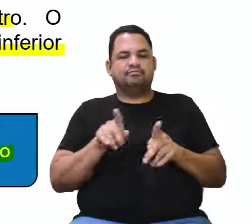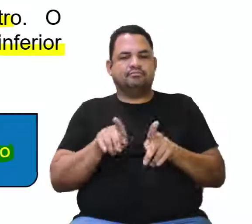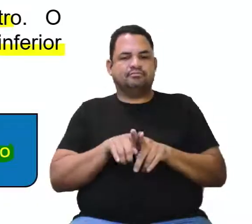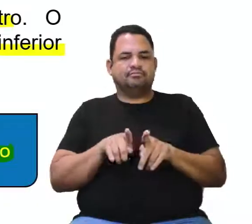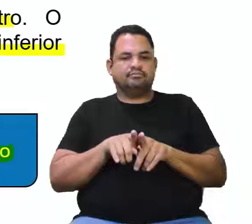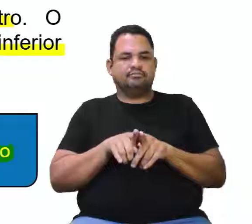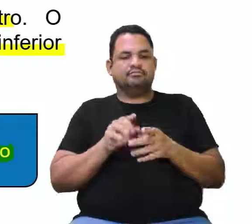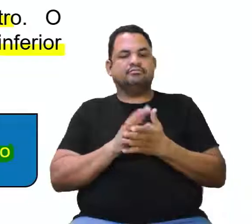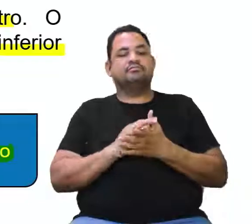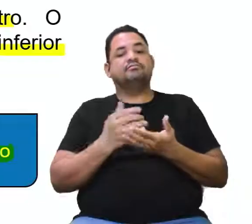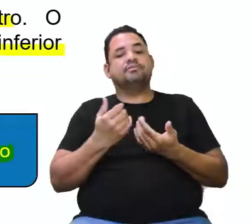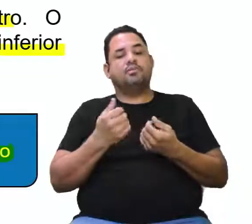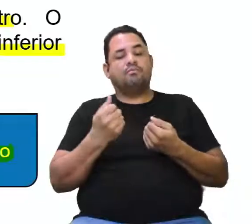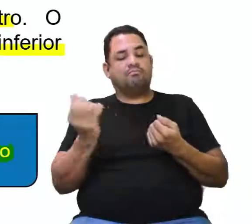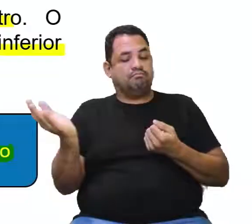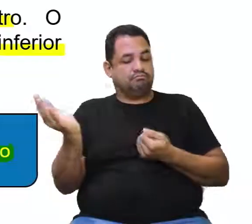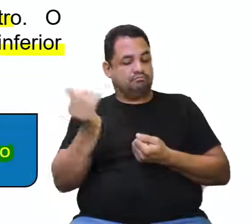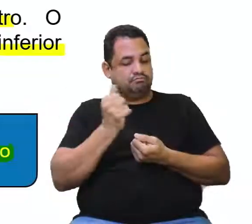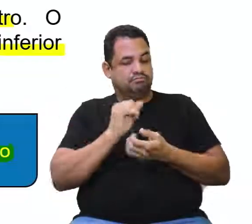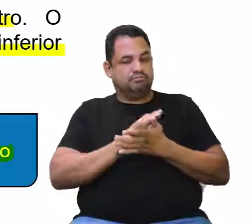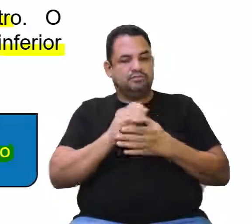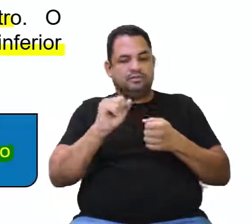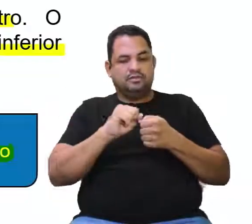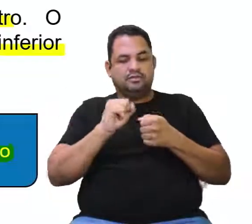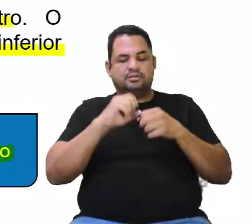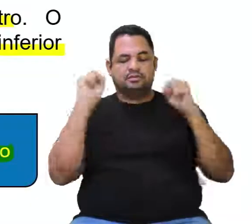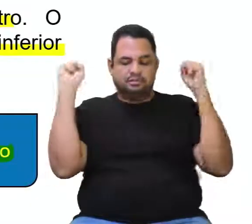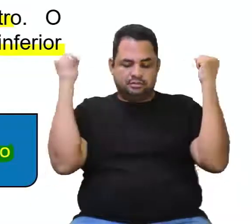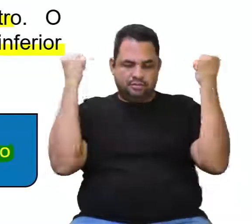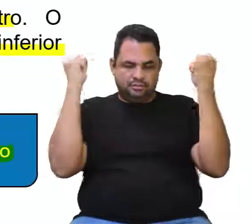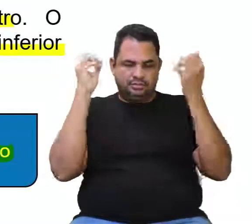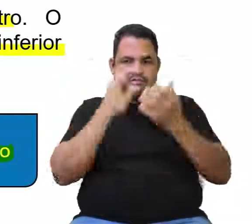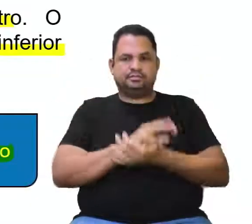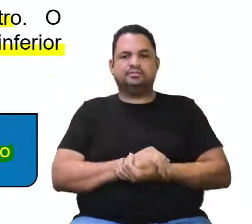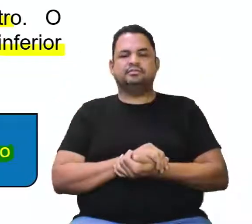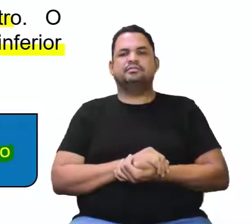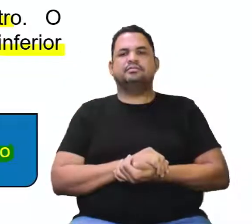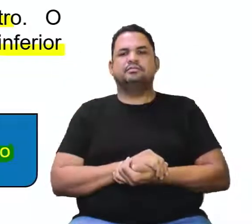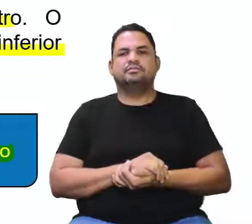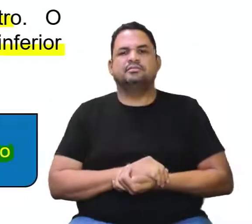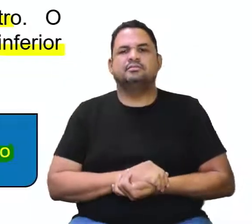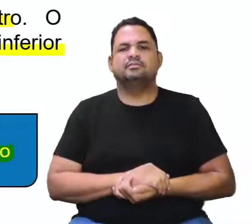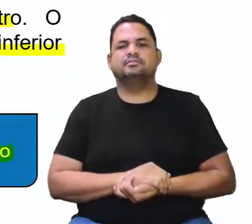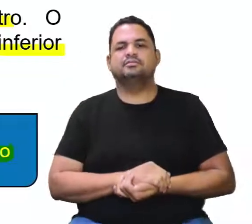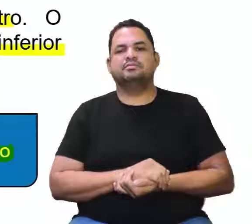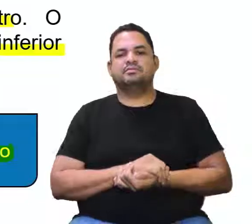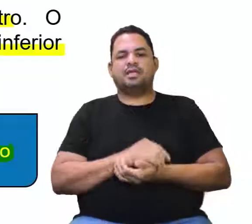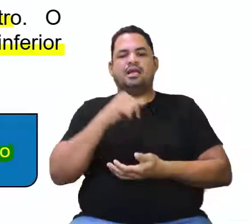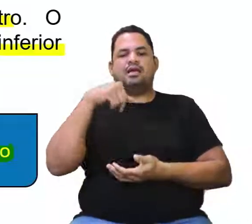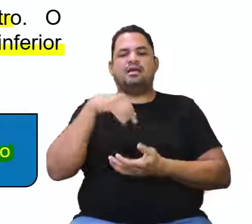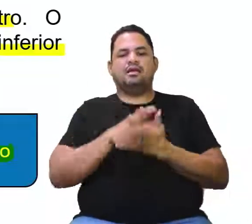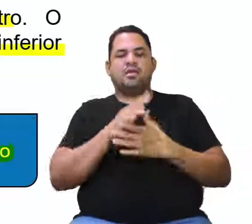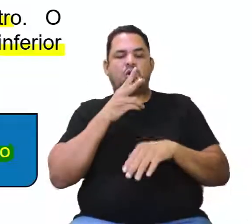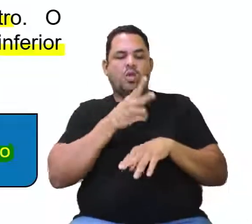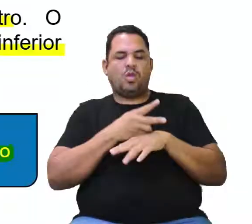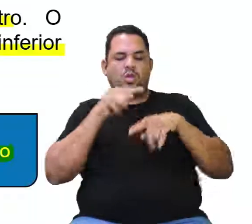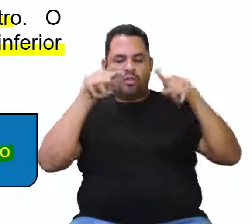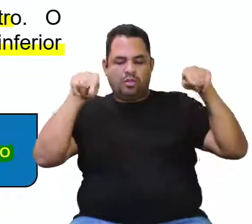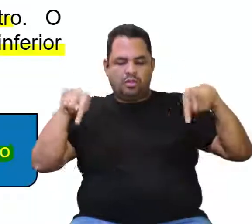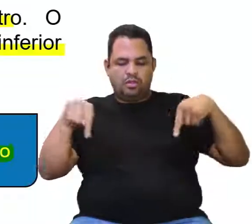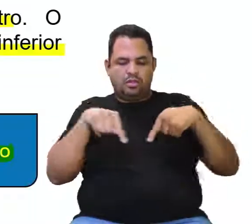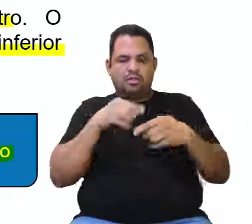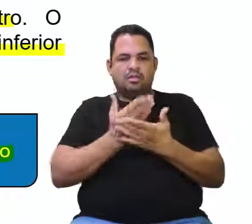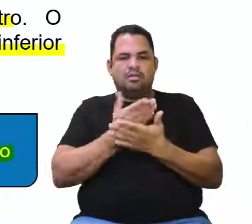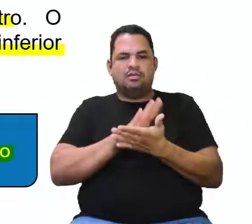então, galera, vamos fazer exercício. Vamos fortalecer. Interessante aí que o povo aqui no estúdio, inclusive o